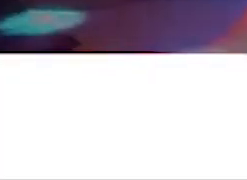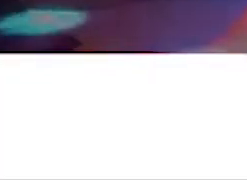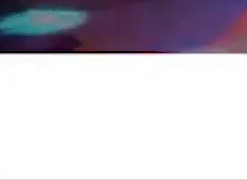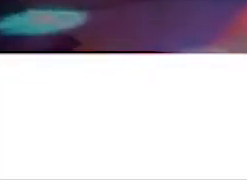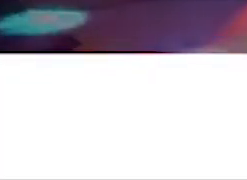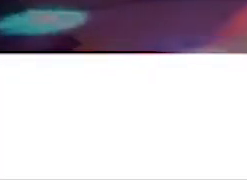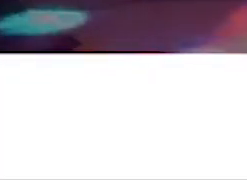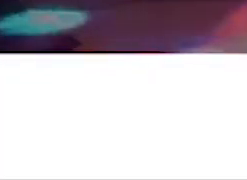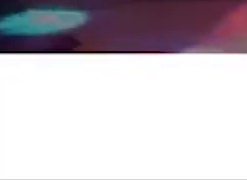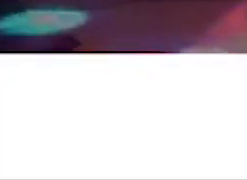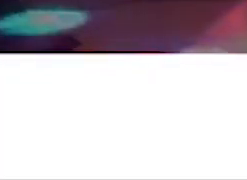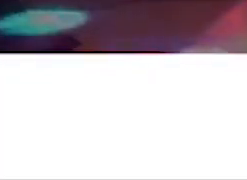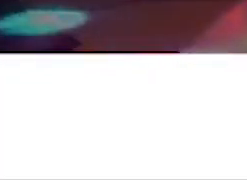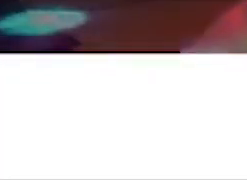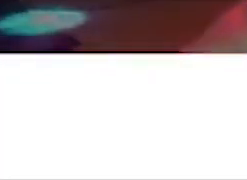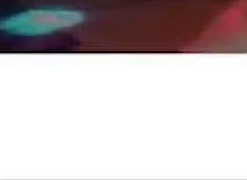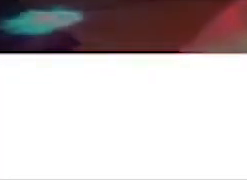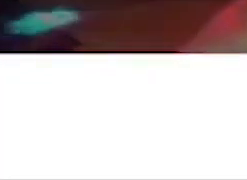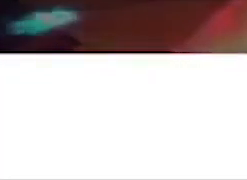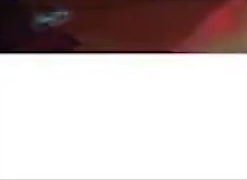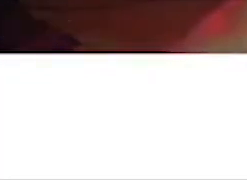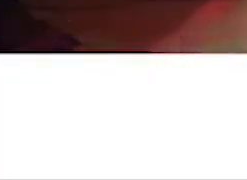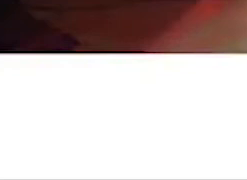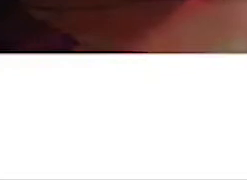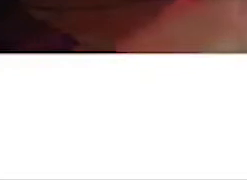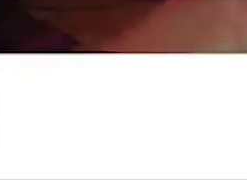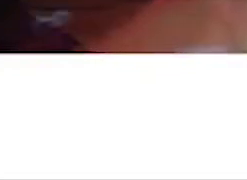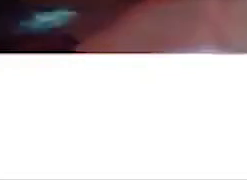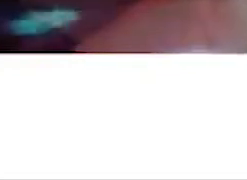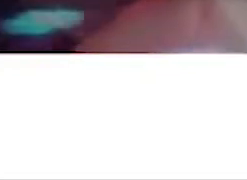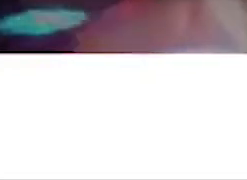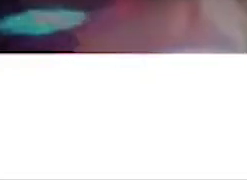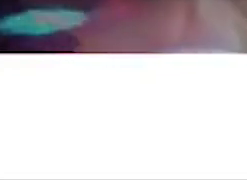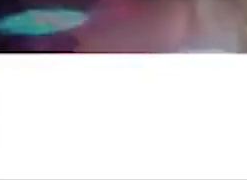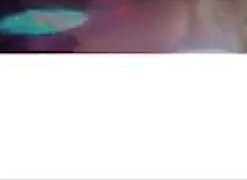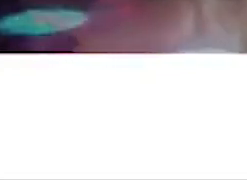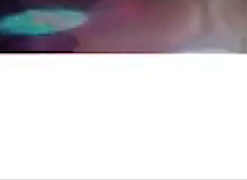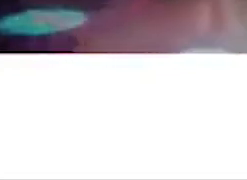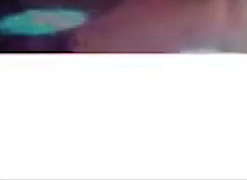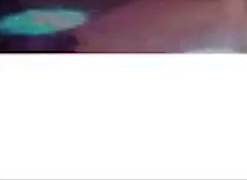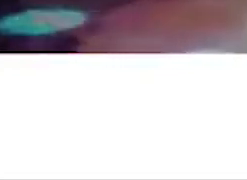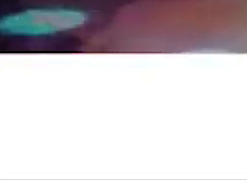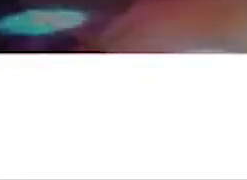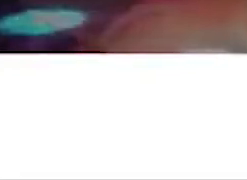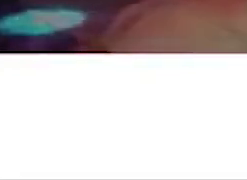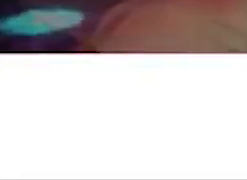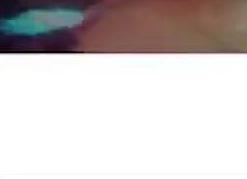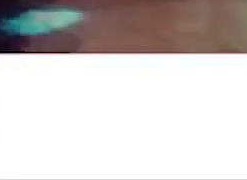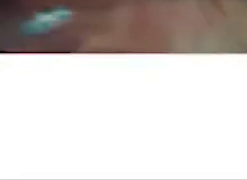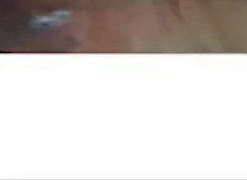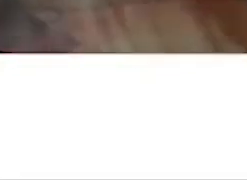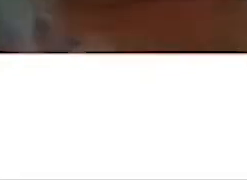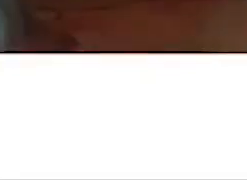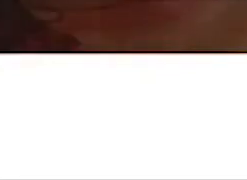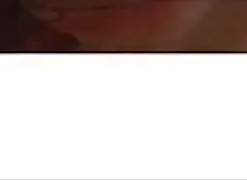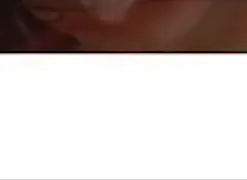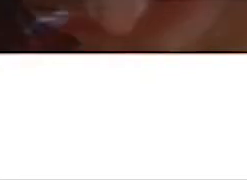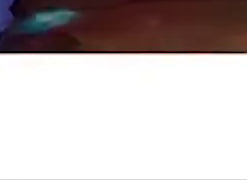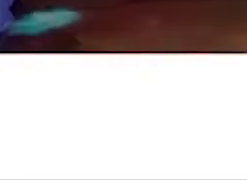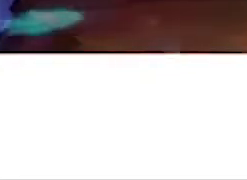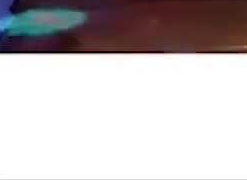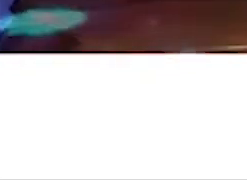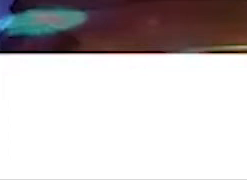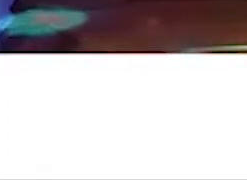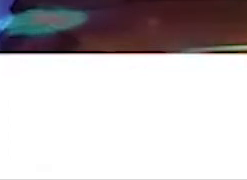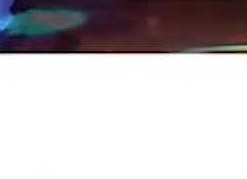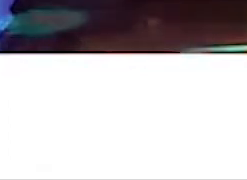e demorado das colhentão os ouro. Beijo gordo e